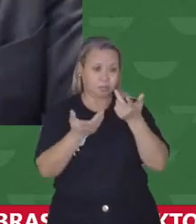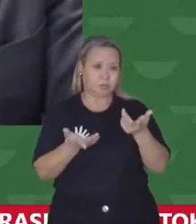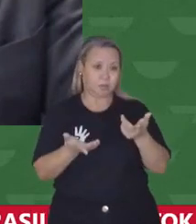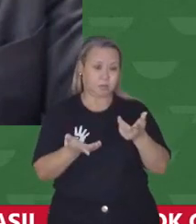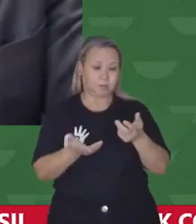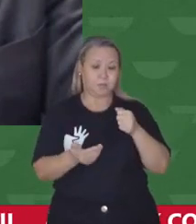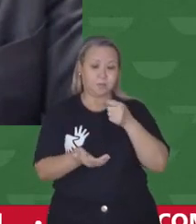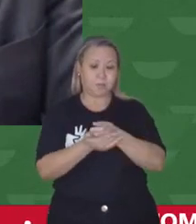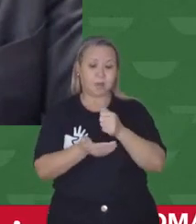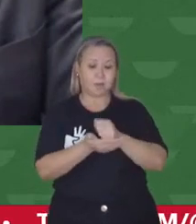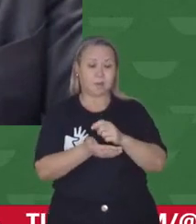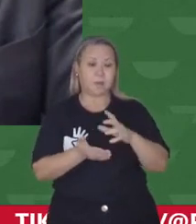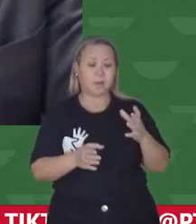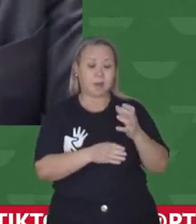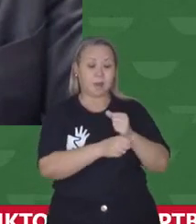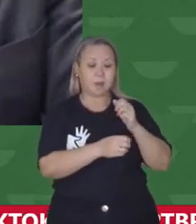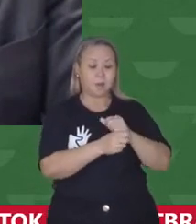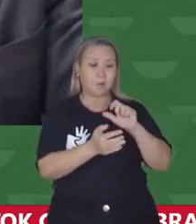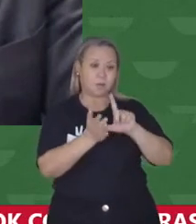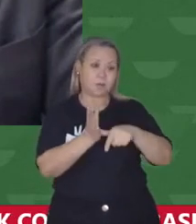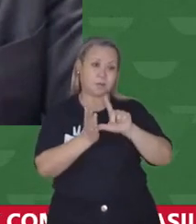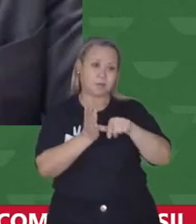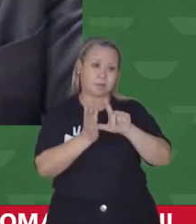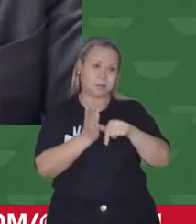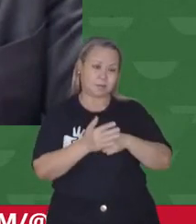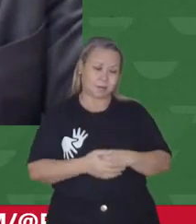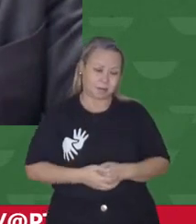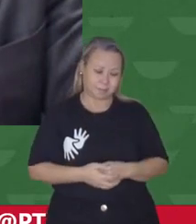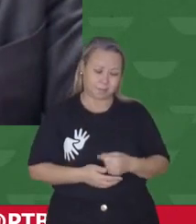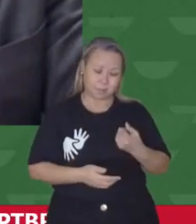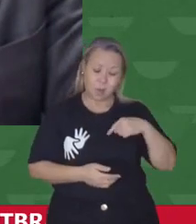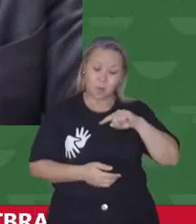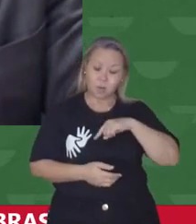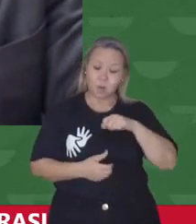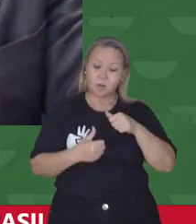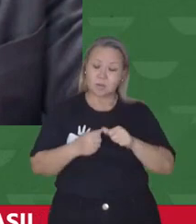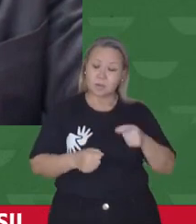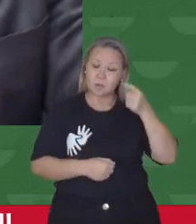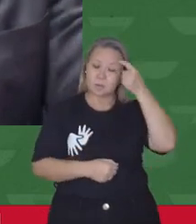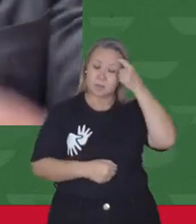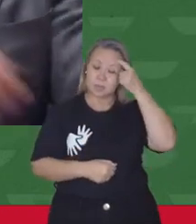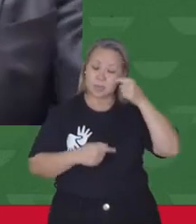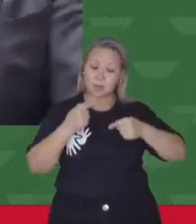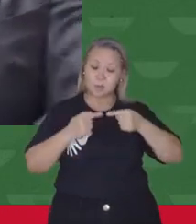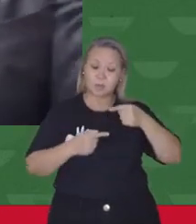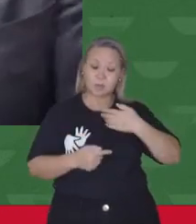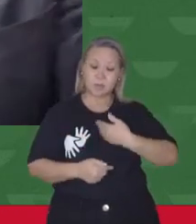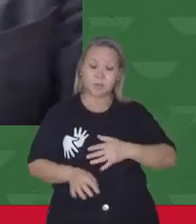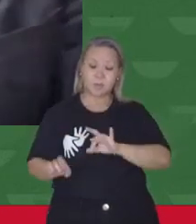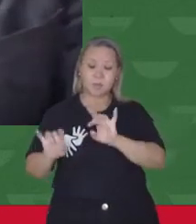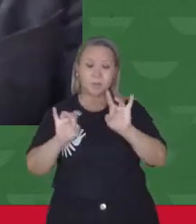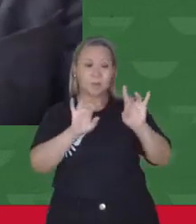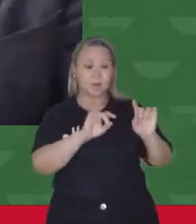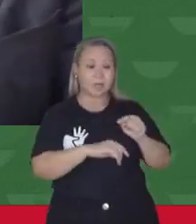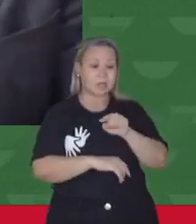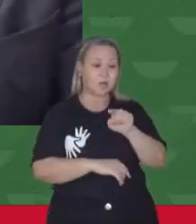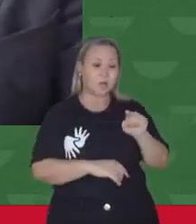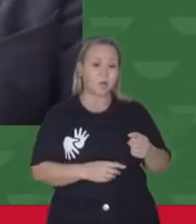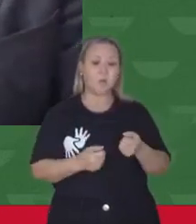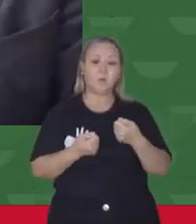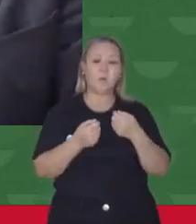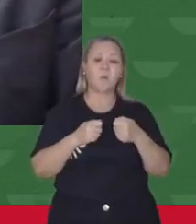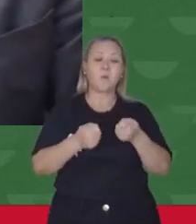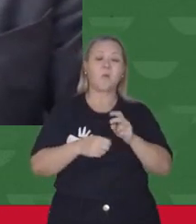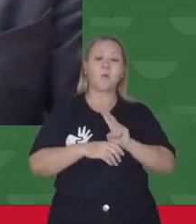conjunto de fatores. Nós estamos desenhando políticas públicas, pensando no desenho de política pública para cada um deles, como financiar, o que